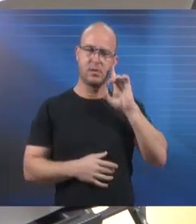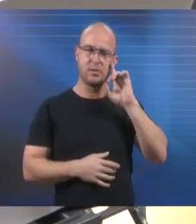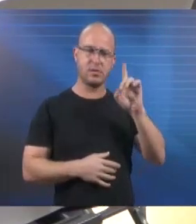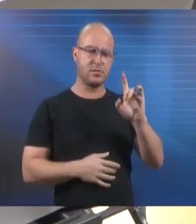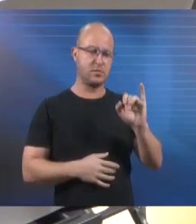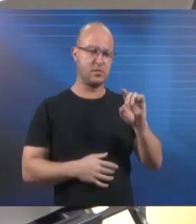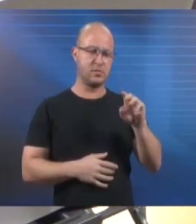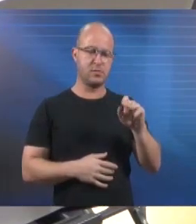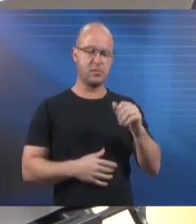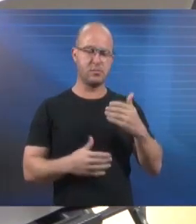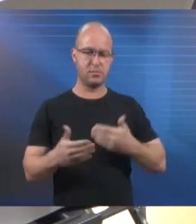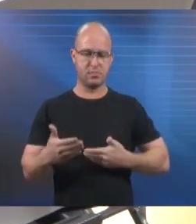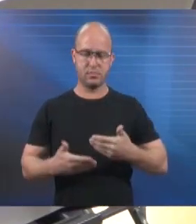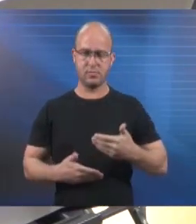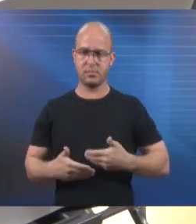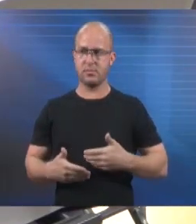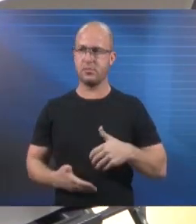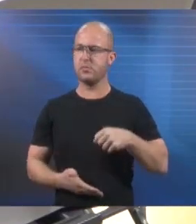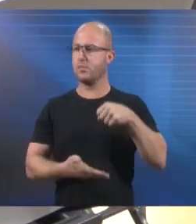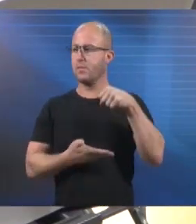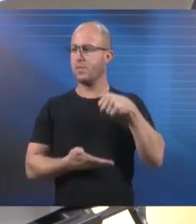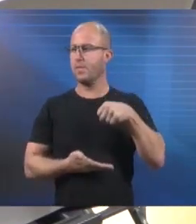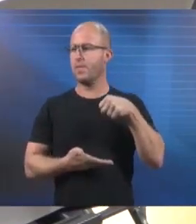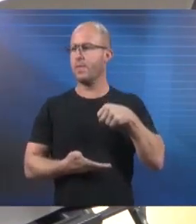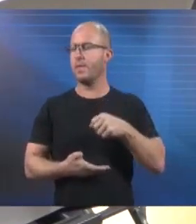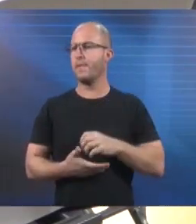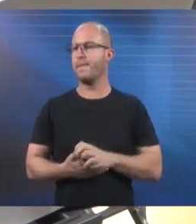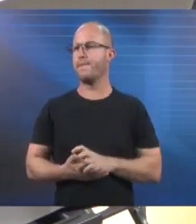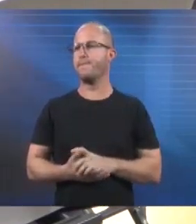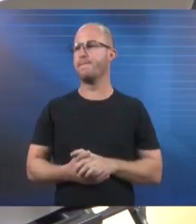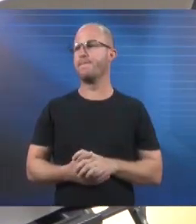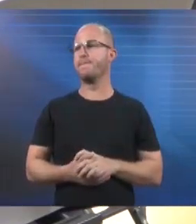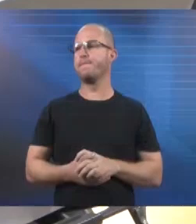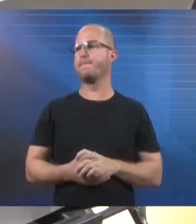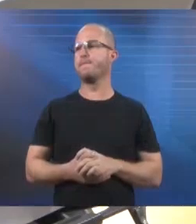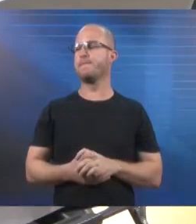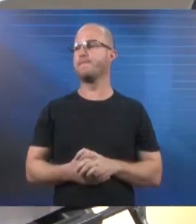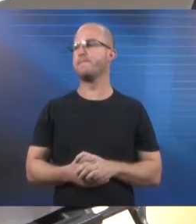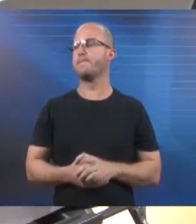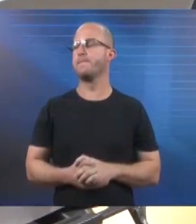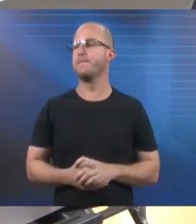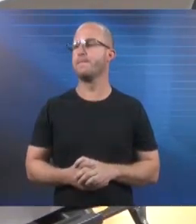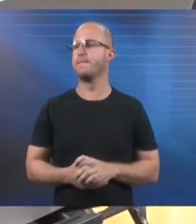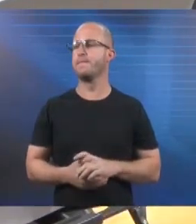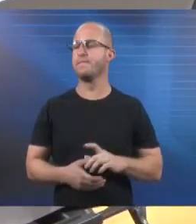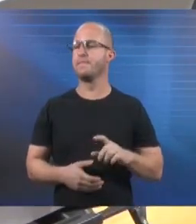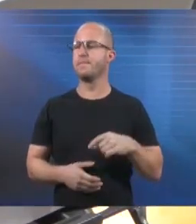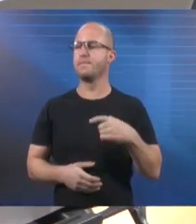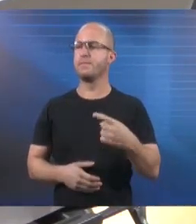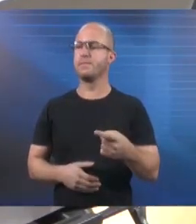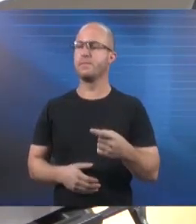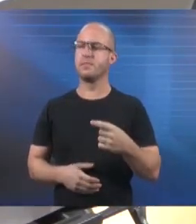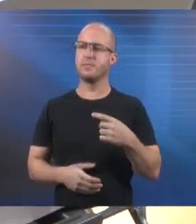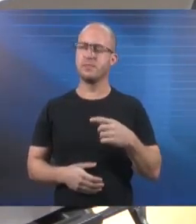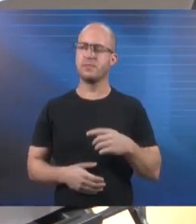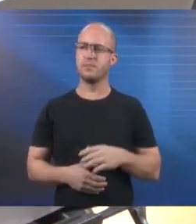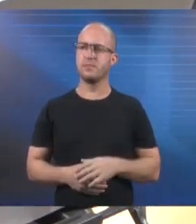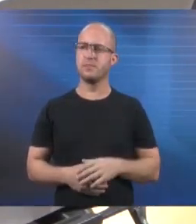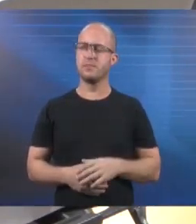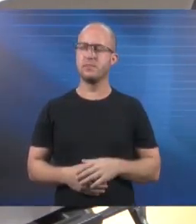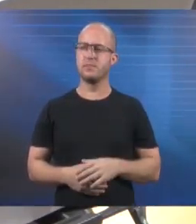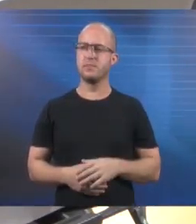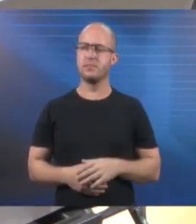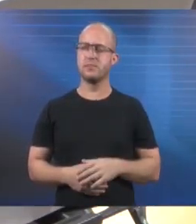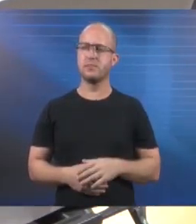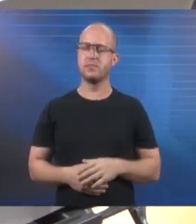aos servidores aos bolsistas depois senhor presidente fazendo aqui uma ressalva eu eu